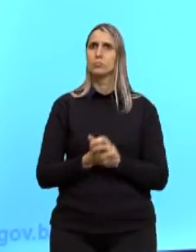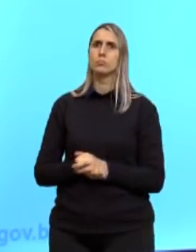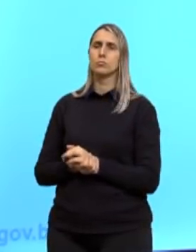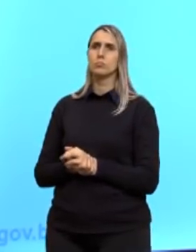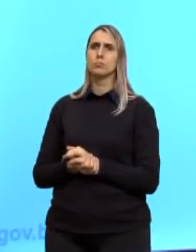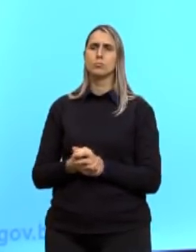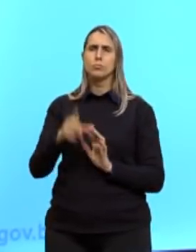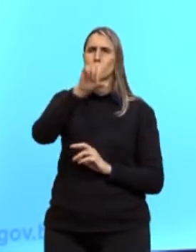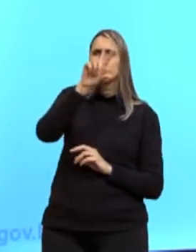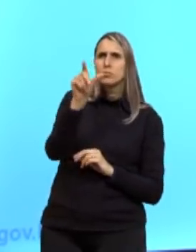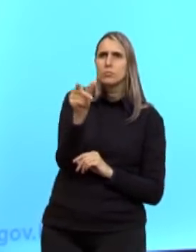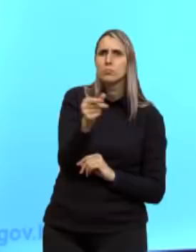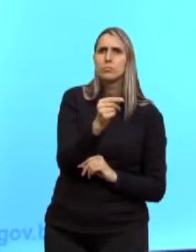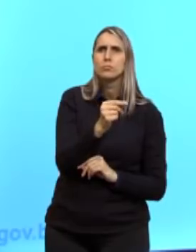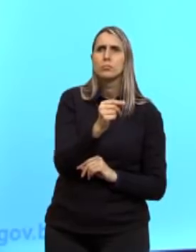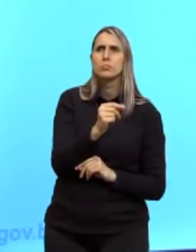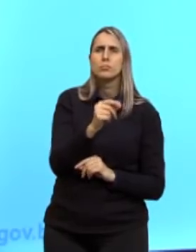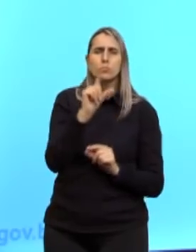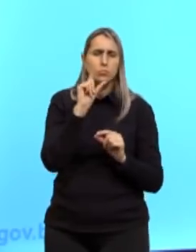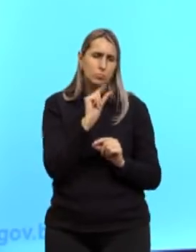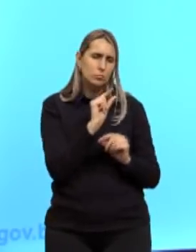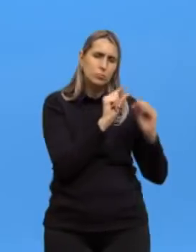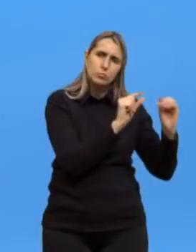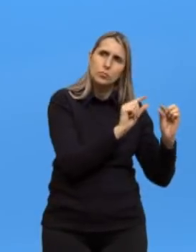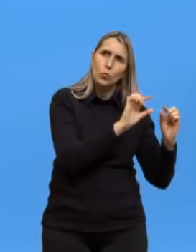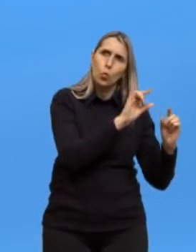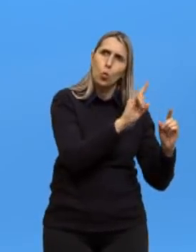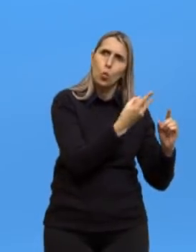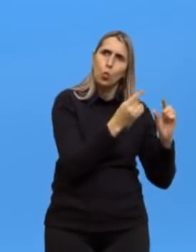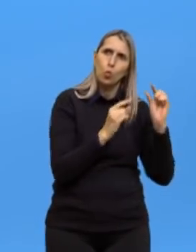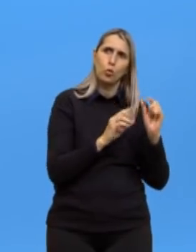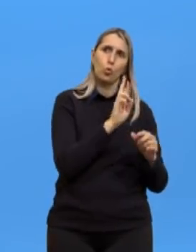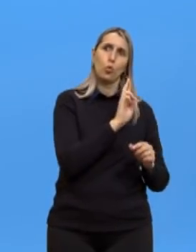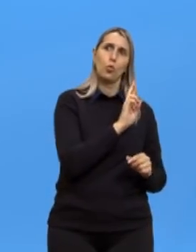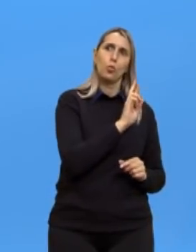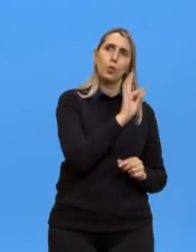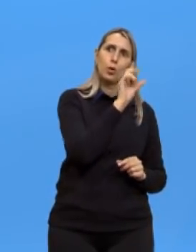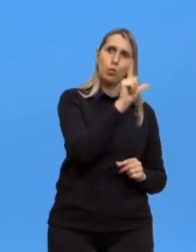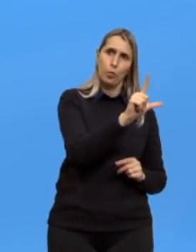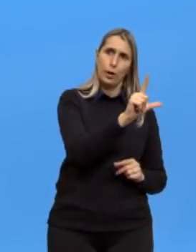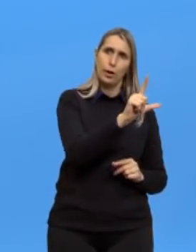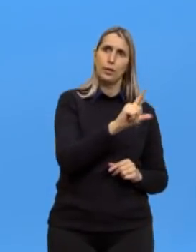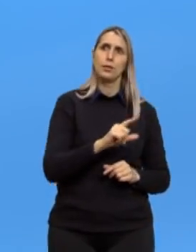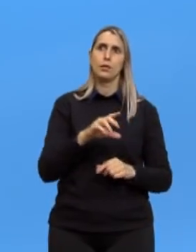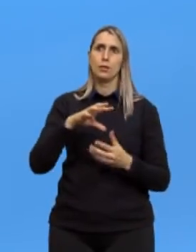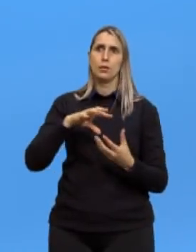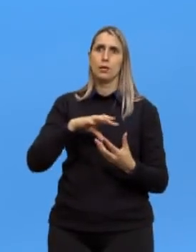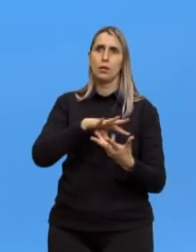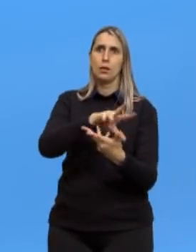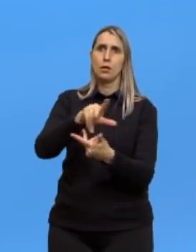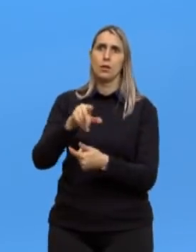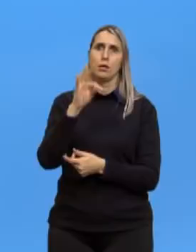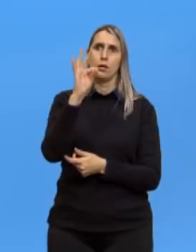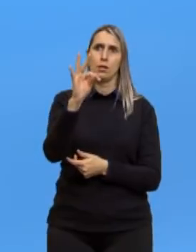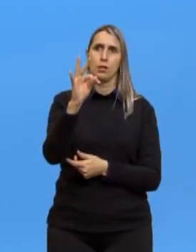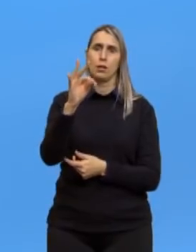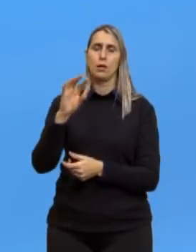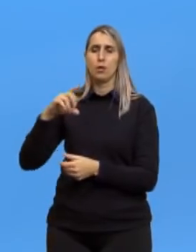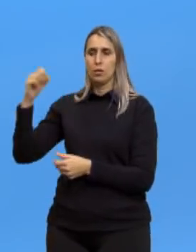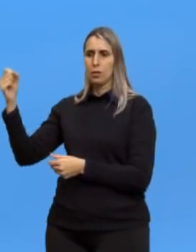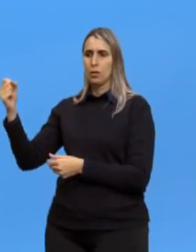a lua menorzinha aqui representado pelo web a terra e o som